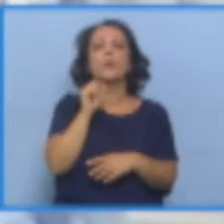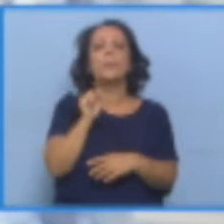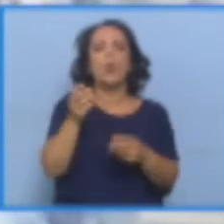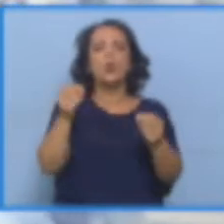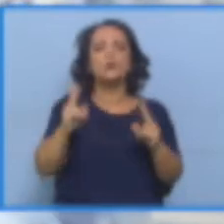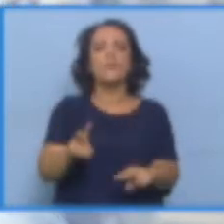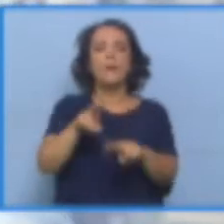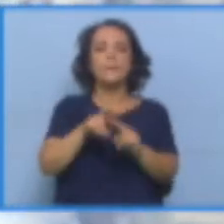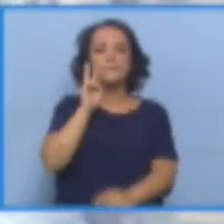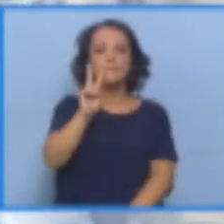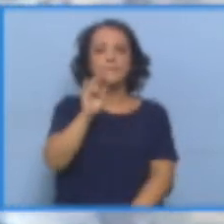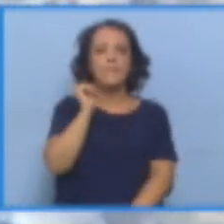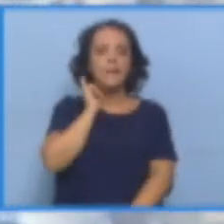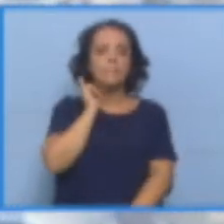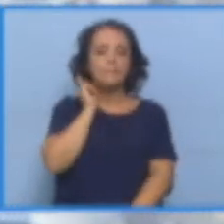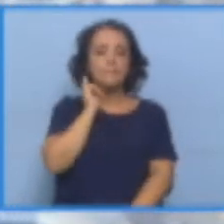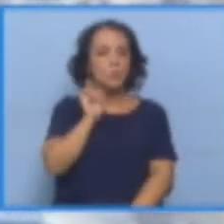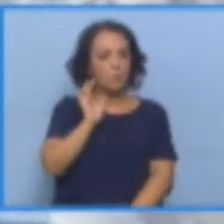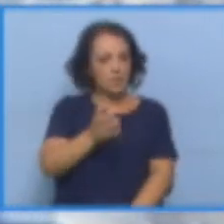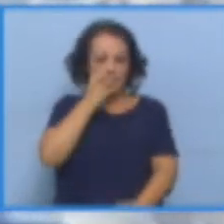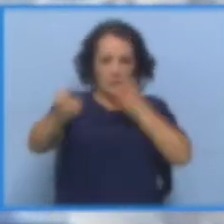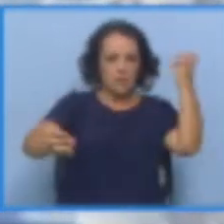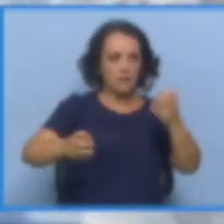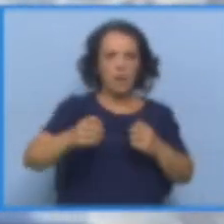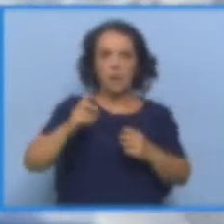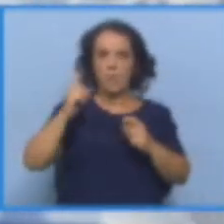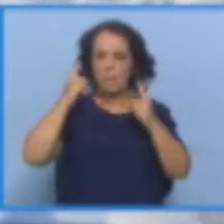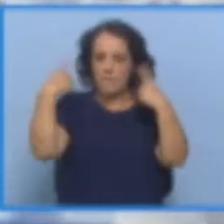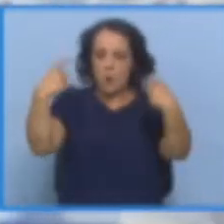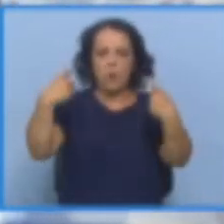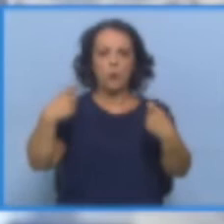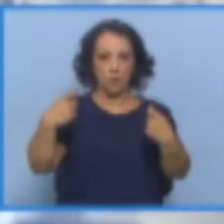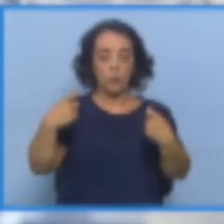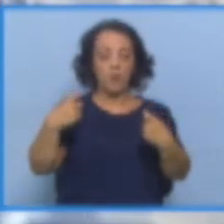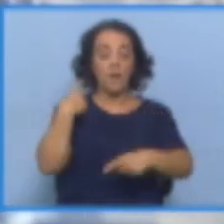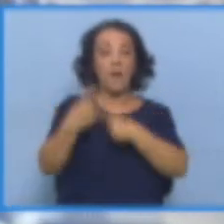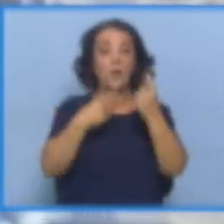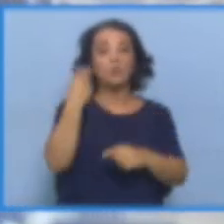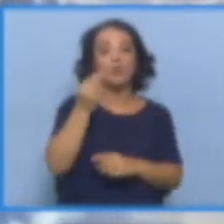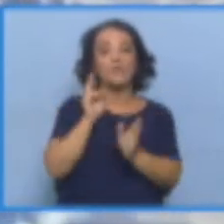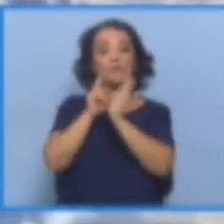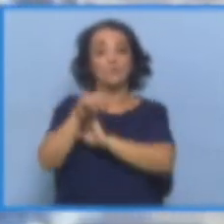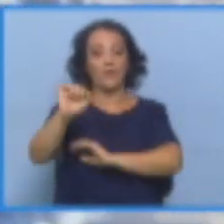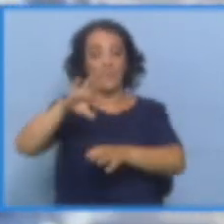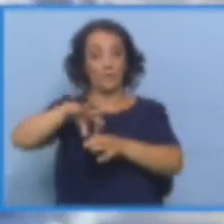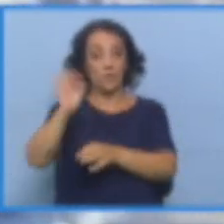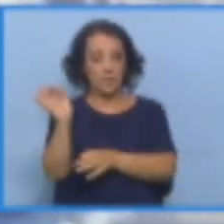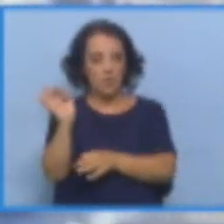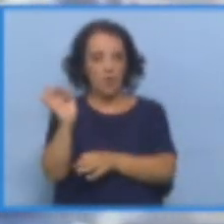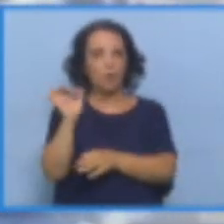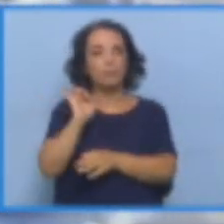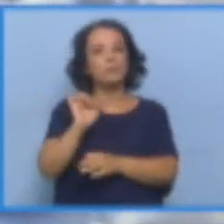ver a vida passar, e decididamente aqueles que passam pela Fundação Fé e Cooperação na preparação